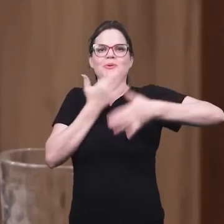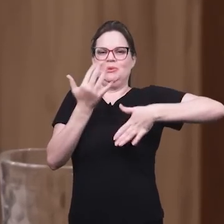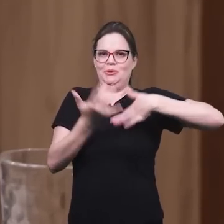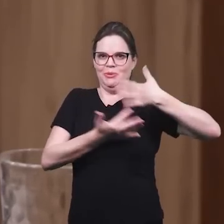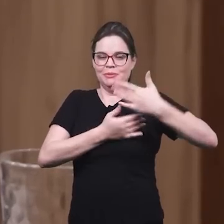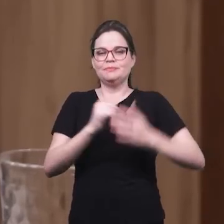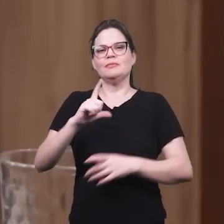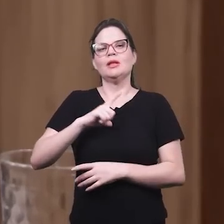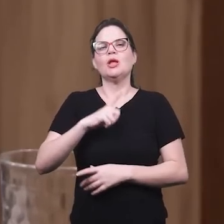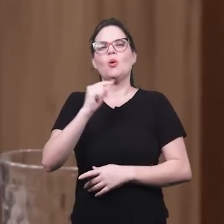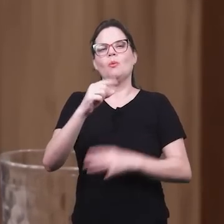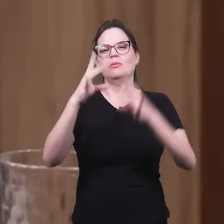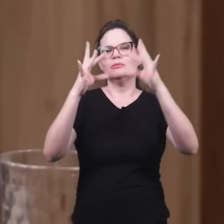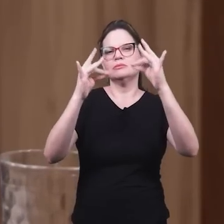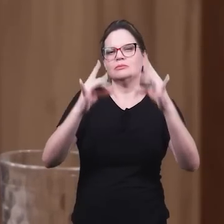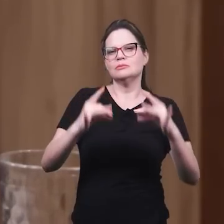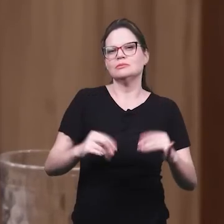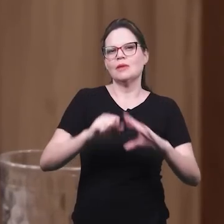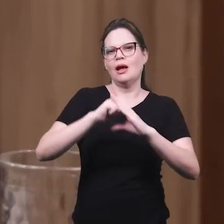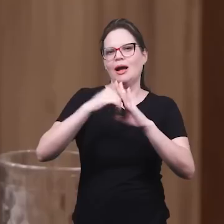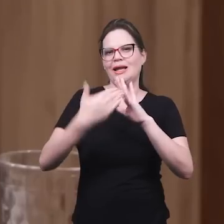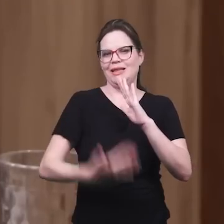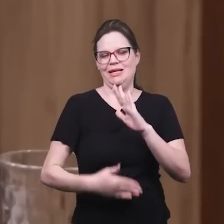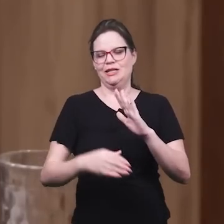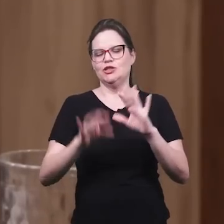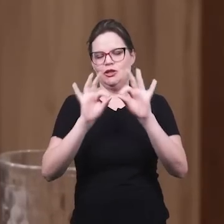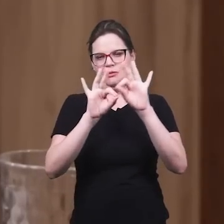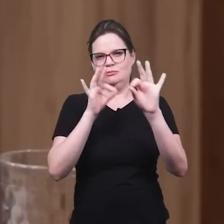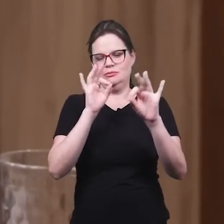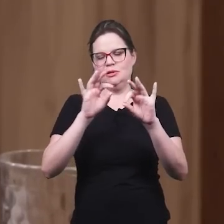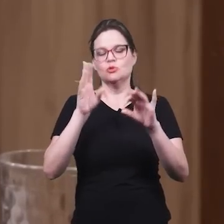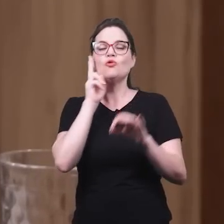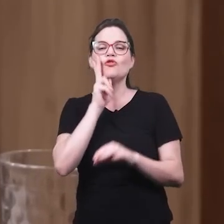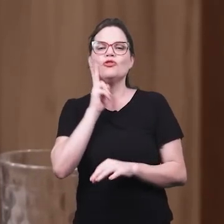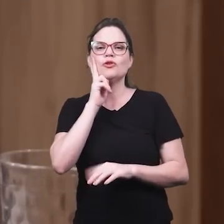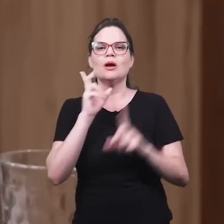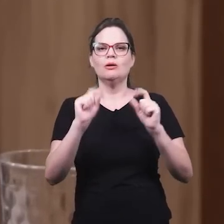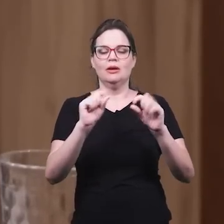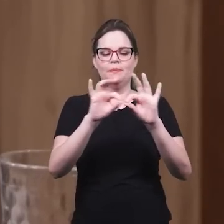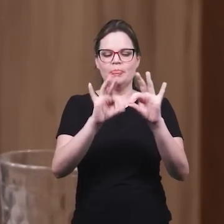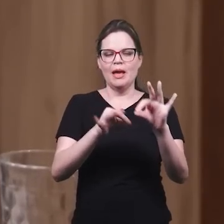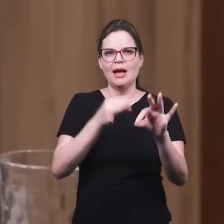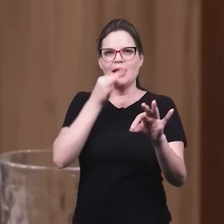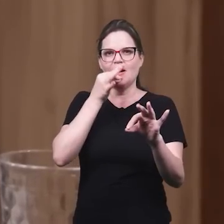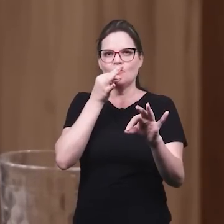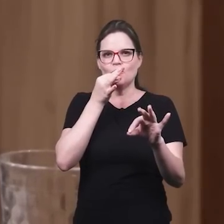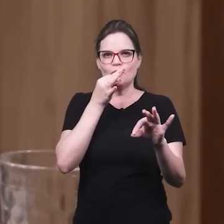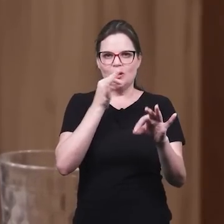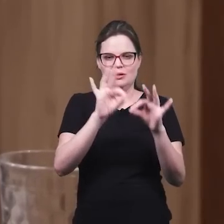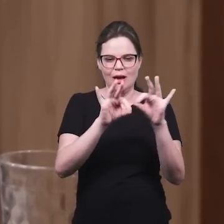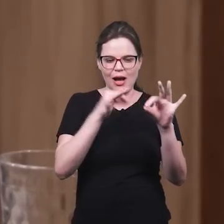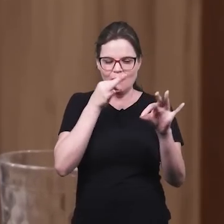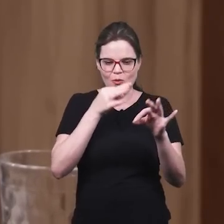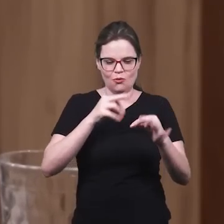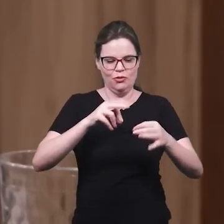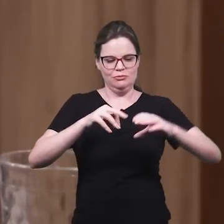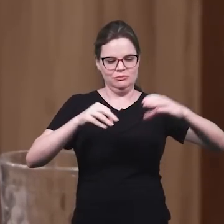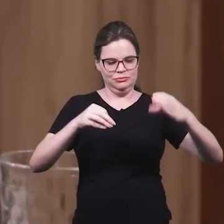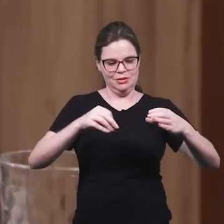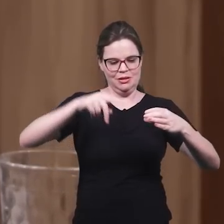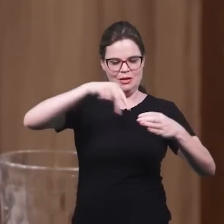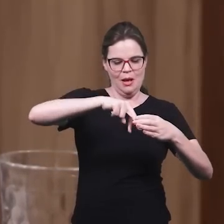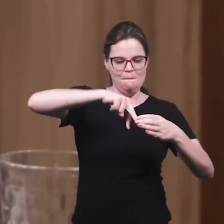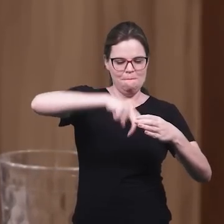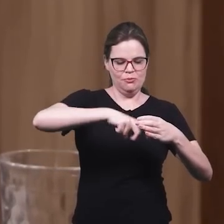sobre o vinho, é que quando a uva é pisada, vai mostrar exatamente como foi o processo da nossa salvação, porque ela